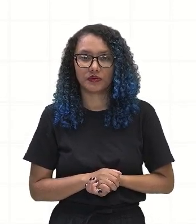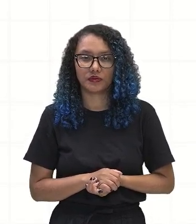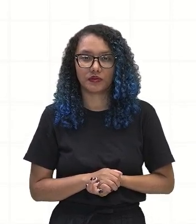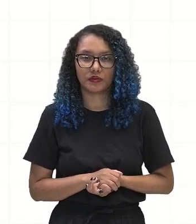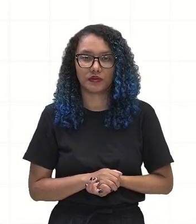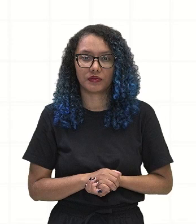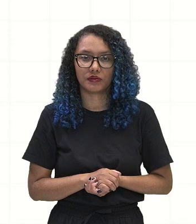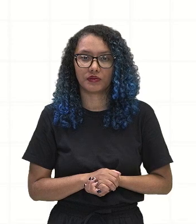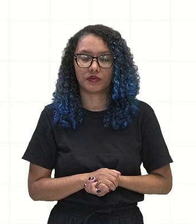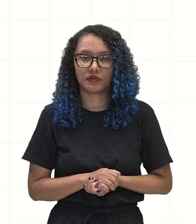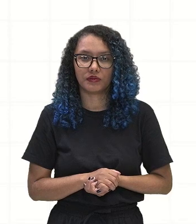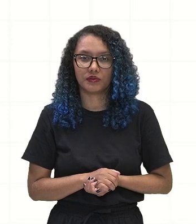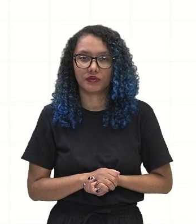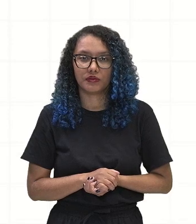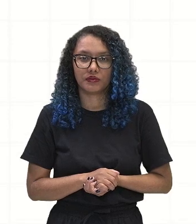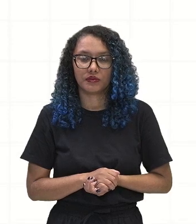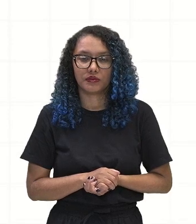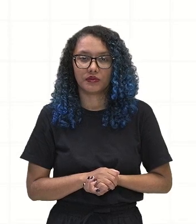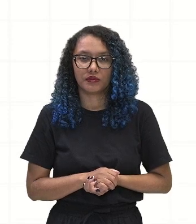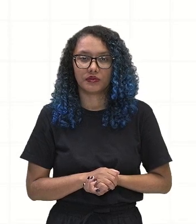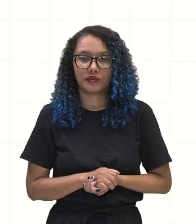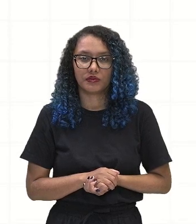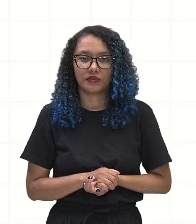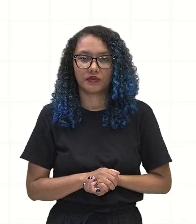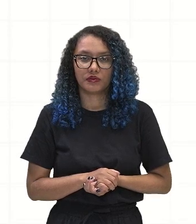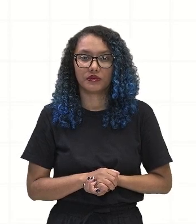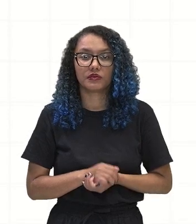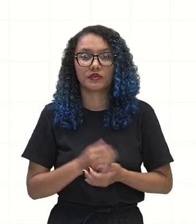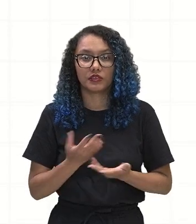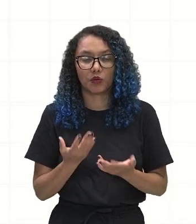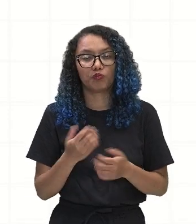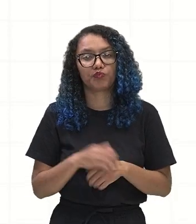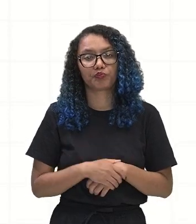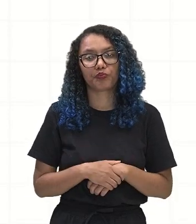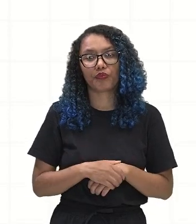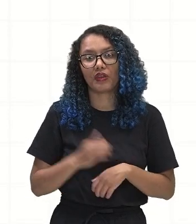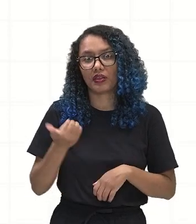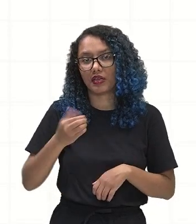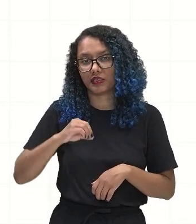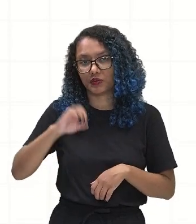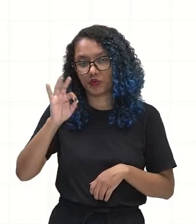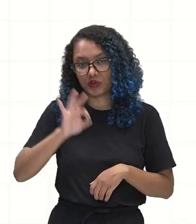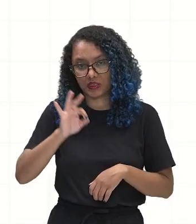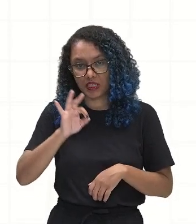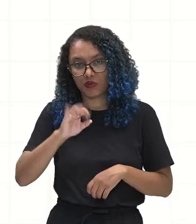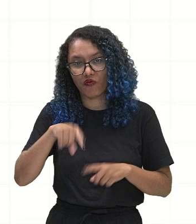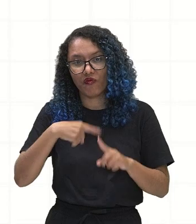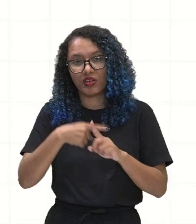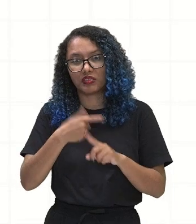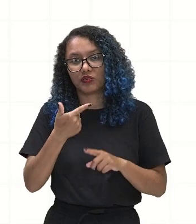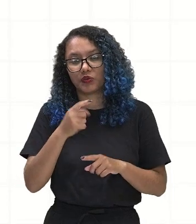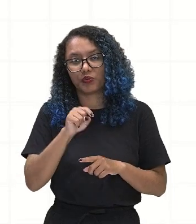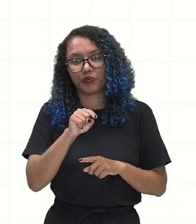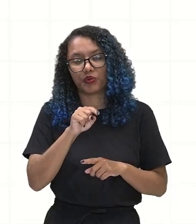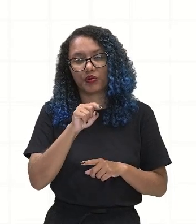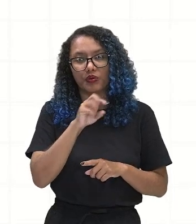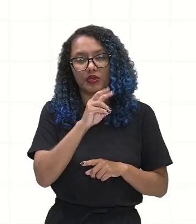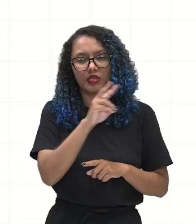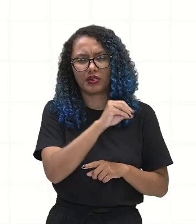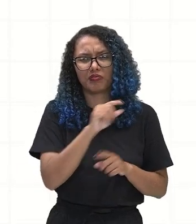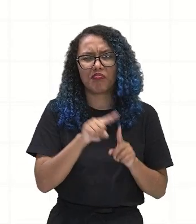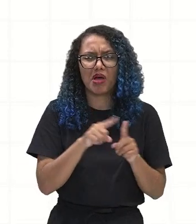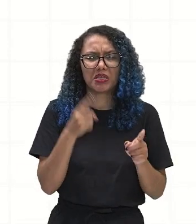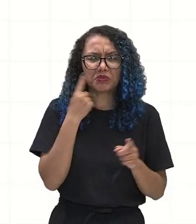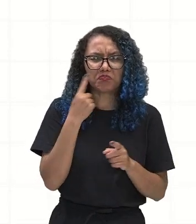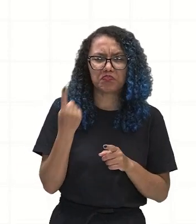você vai multiplicar os 10% vezes 2.500, tá, professor? Mas aqui não é 10%, né?